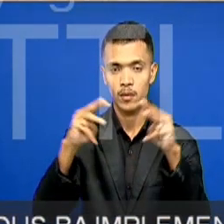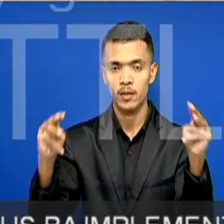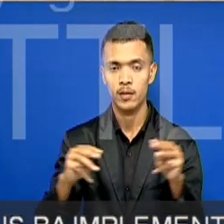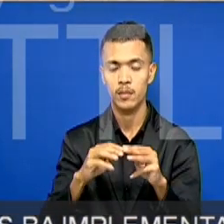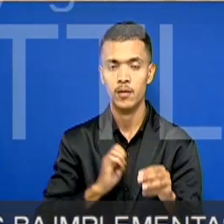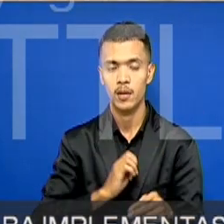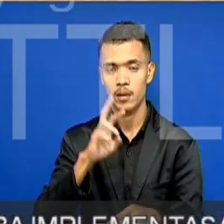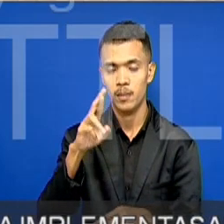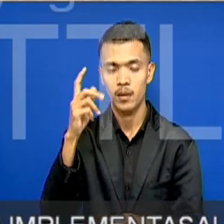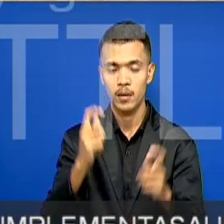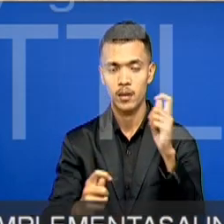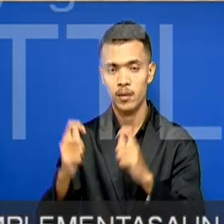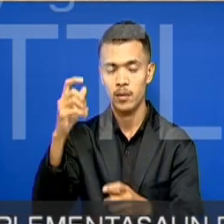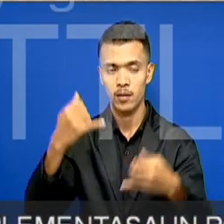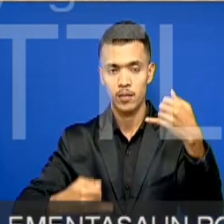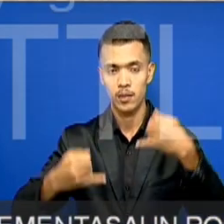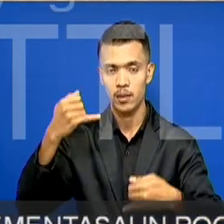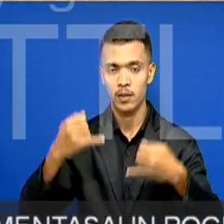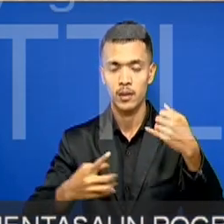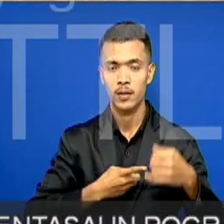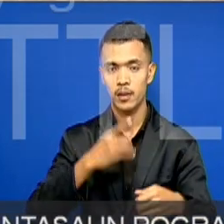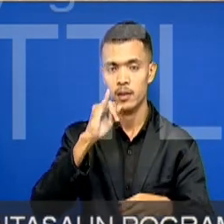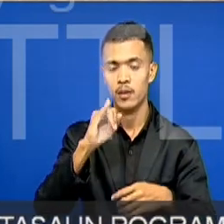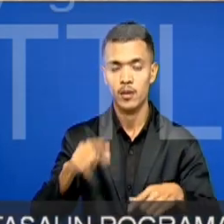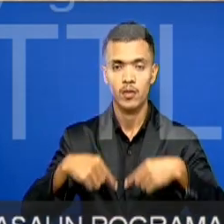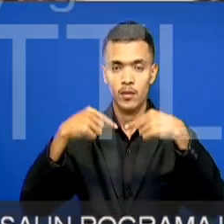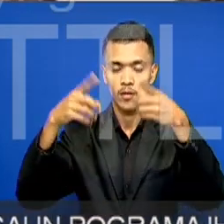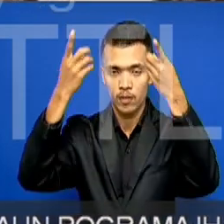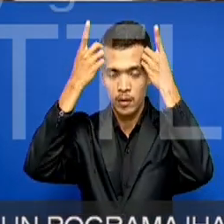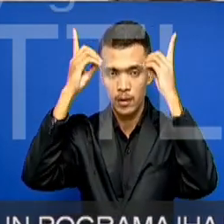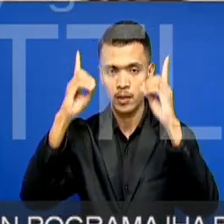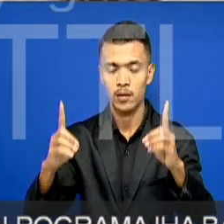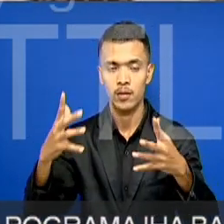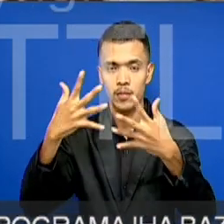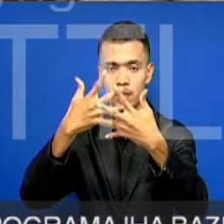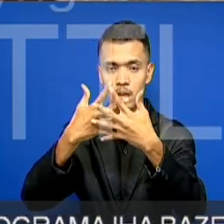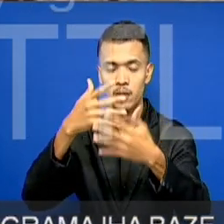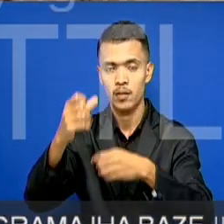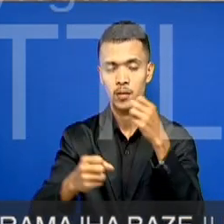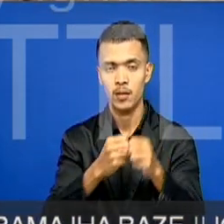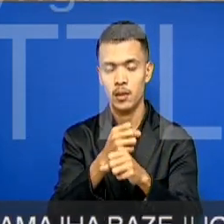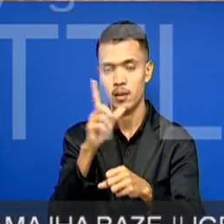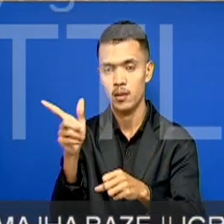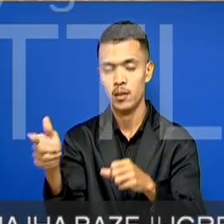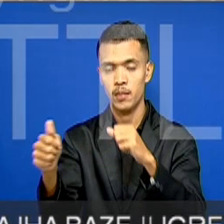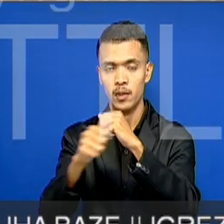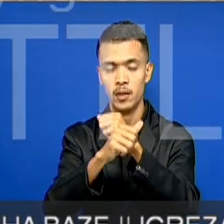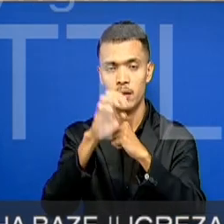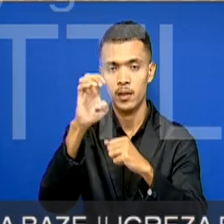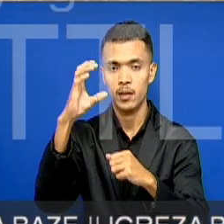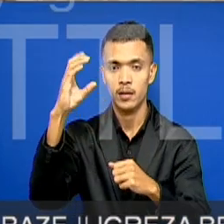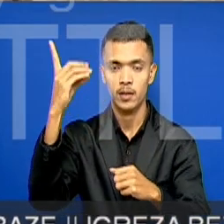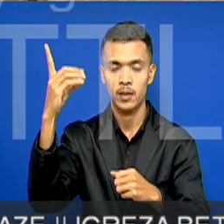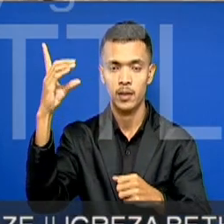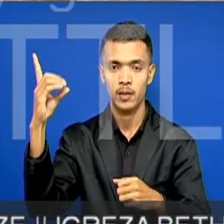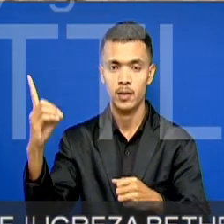Tribunal Judicial Primeira Instância Díli segunda-feira né hatun decisão ico sobre aplica pena prisão Tinan Ronulu ba Arguidu